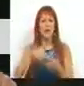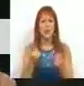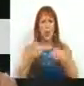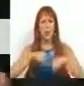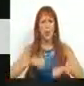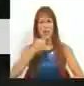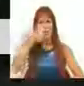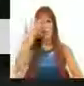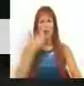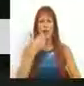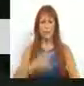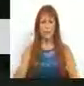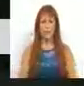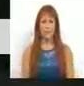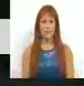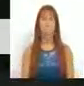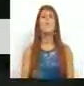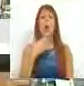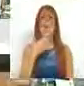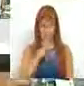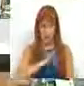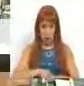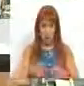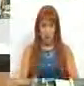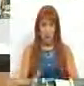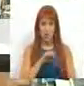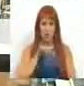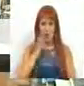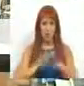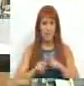reunião desta manhã. Muito obrigado. Muito obrigado, Sr. Deputado. Sra. Deputada Mariana Mortágua.